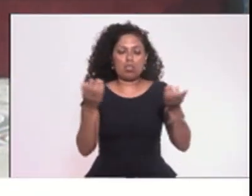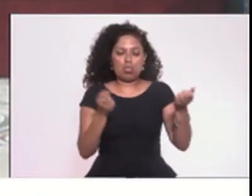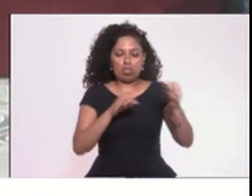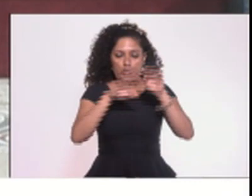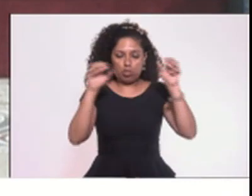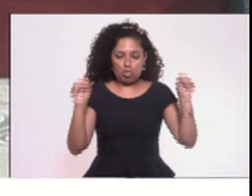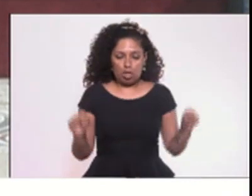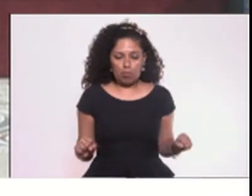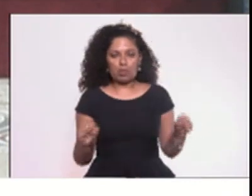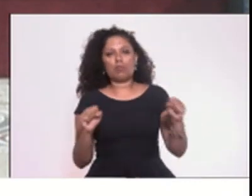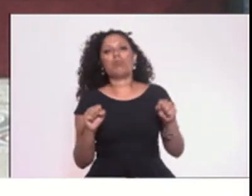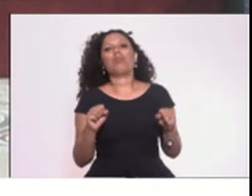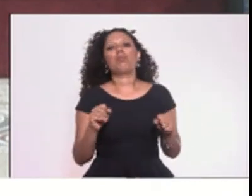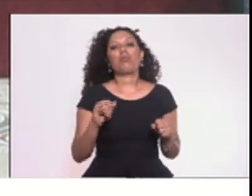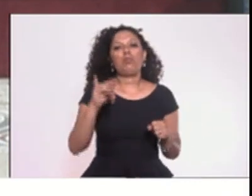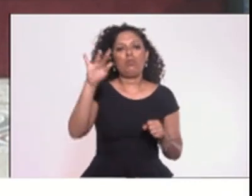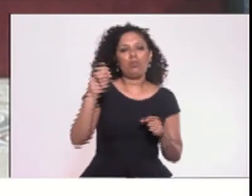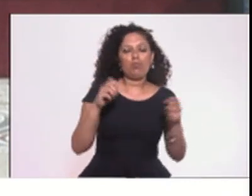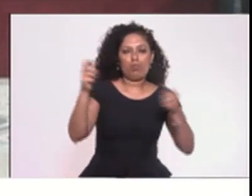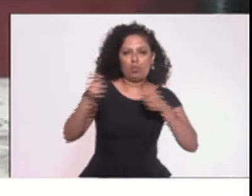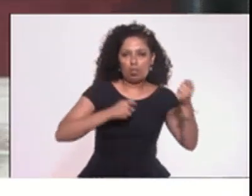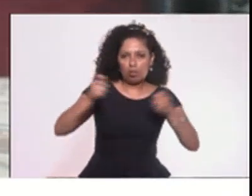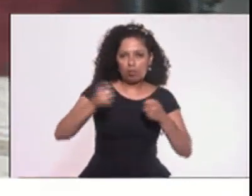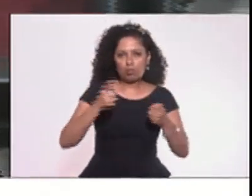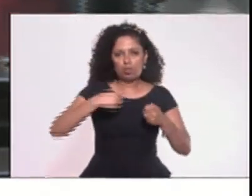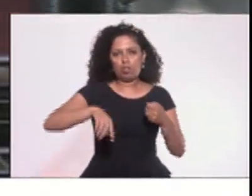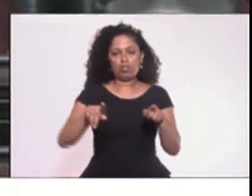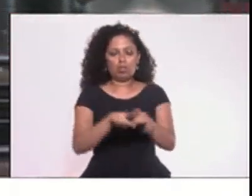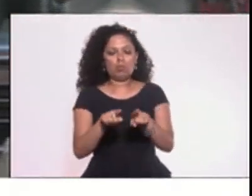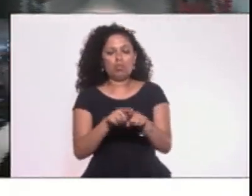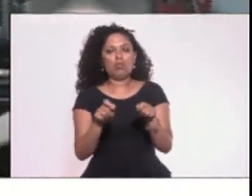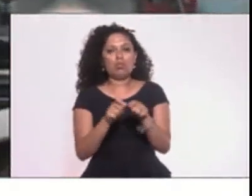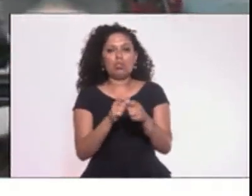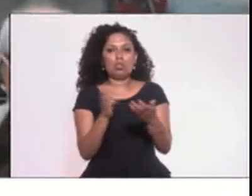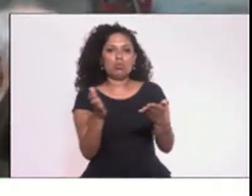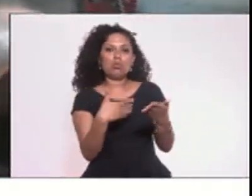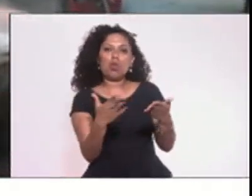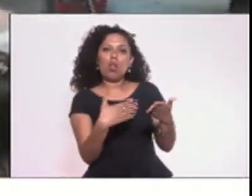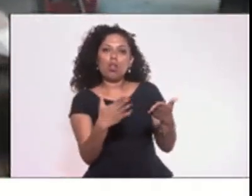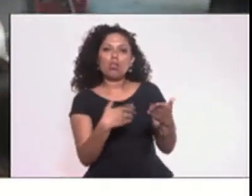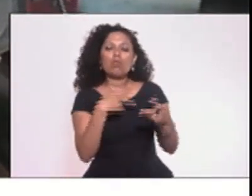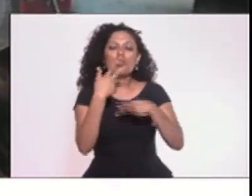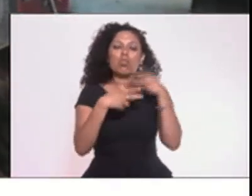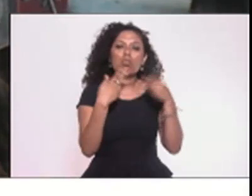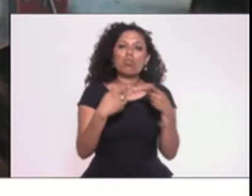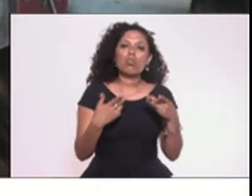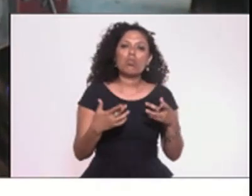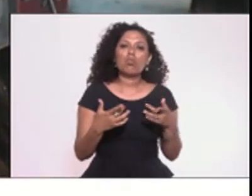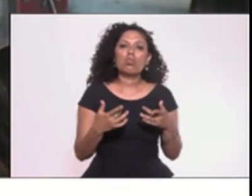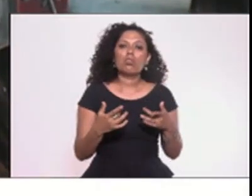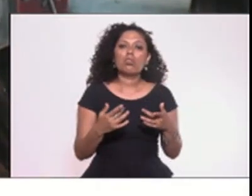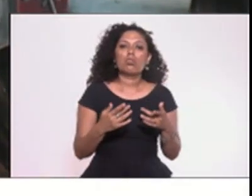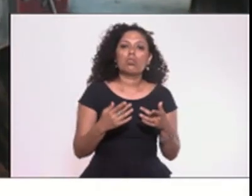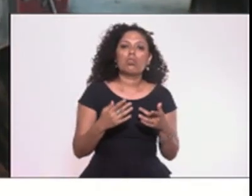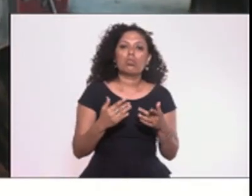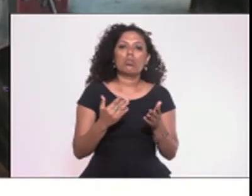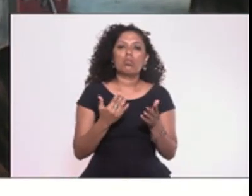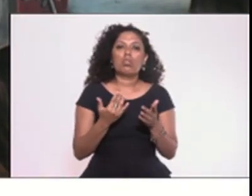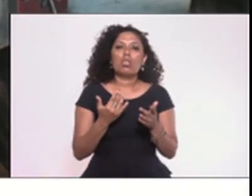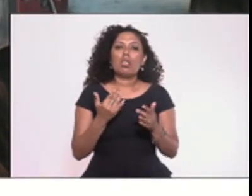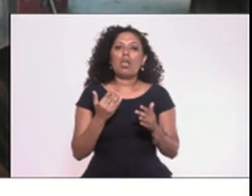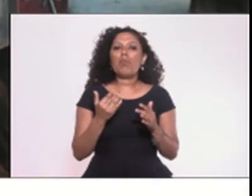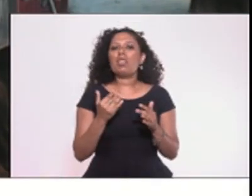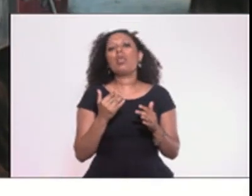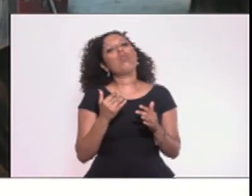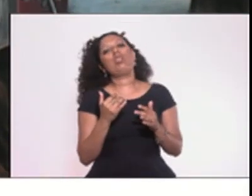aqui no Rio. E fizemos também esse e-book que chama-se Empreendedorismo em Bioeconomia, Aprendendo